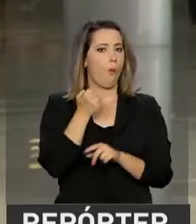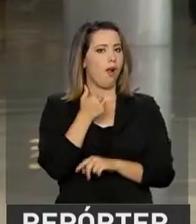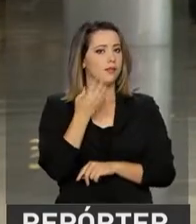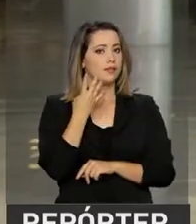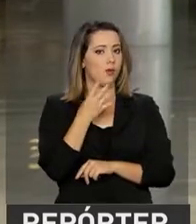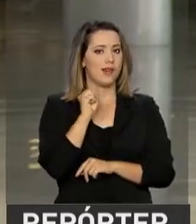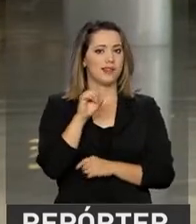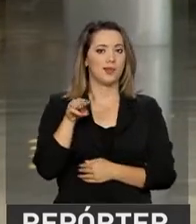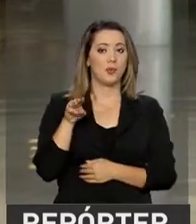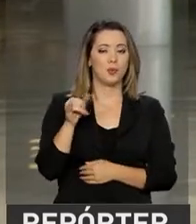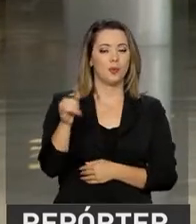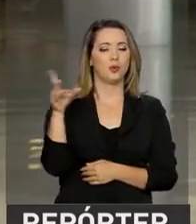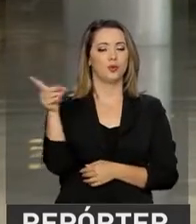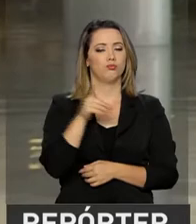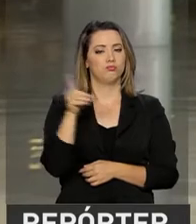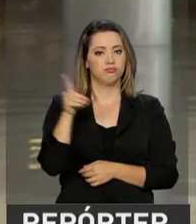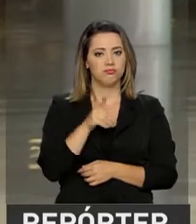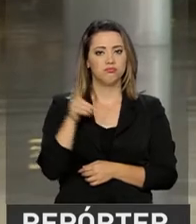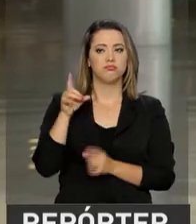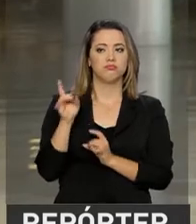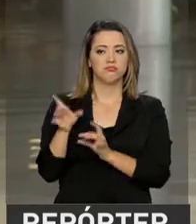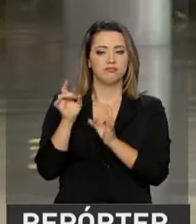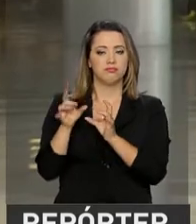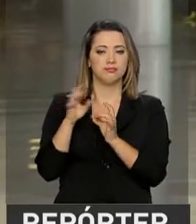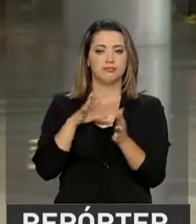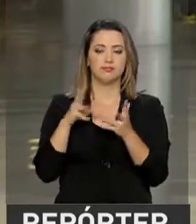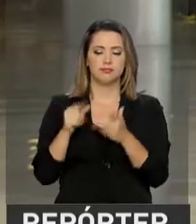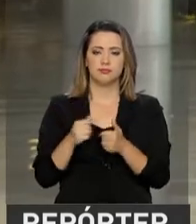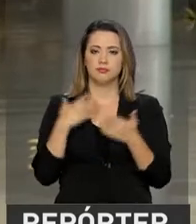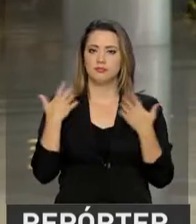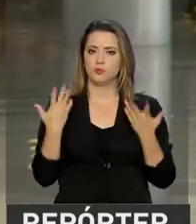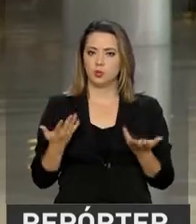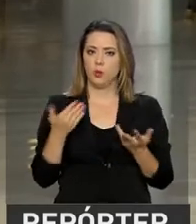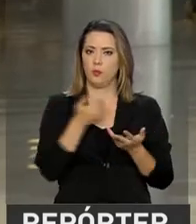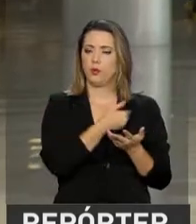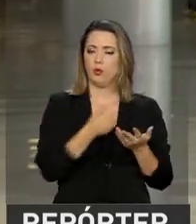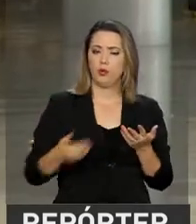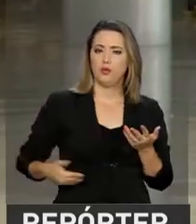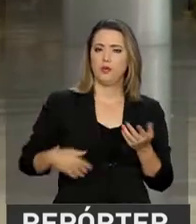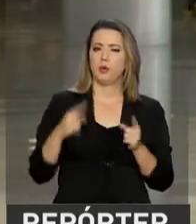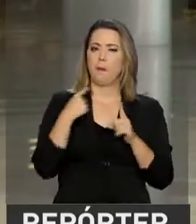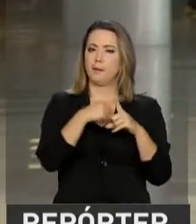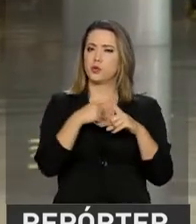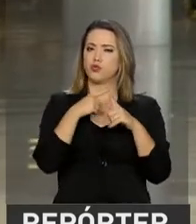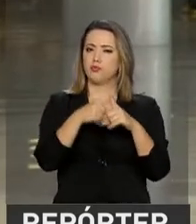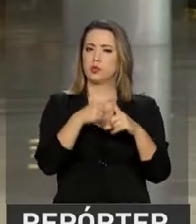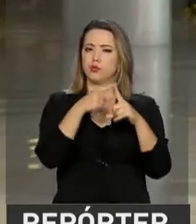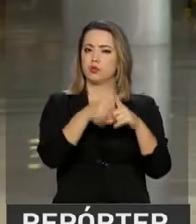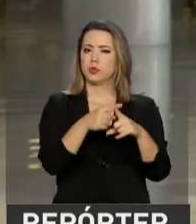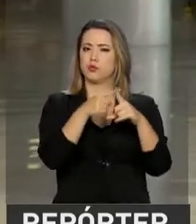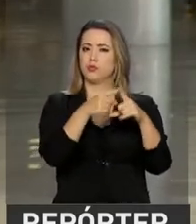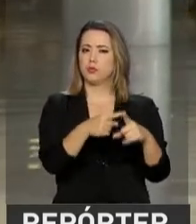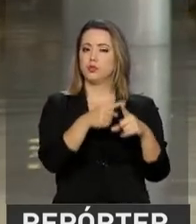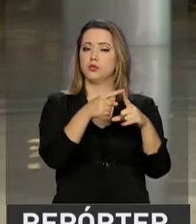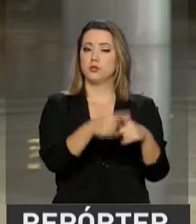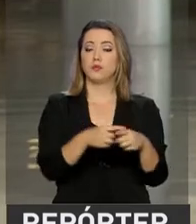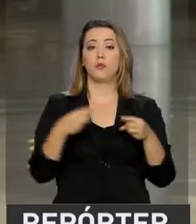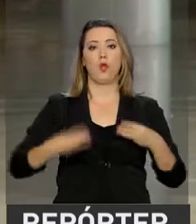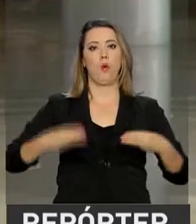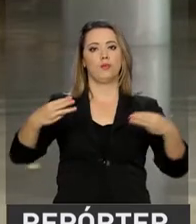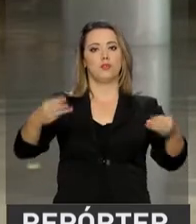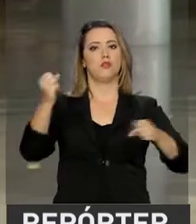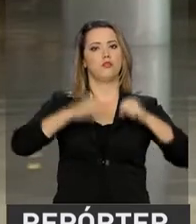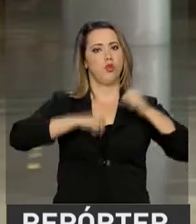48 bilhões de dólares como o governo detendo os saldos positivos mês a mês o ministério da indústria comércio